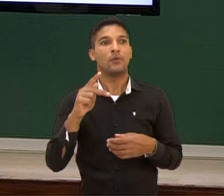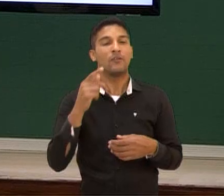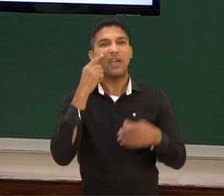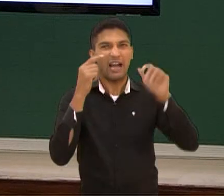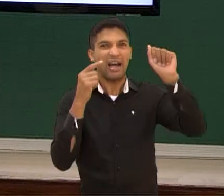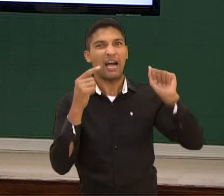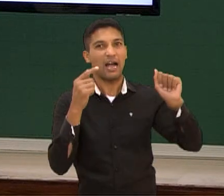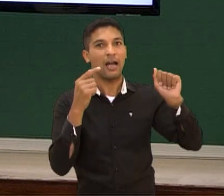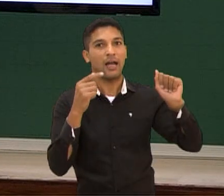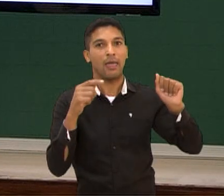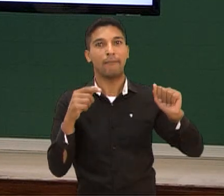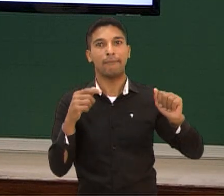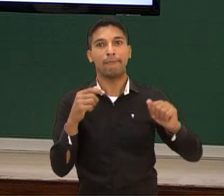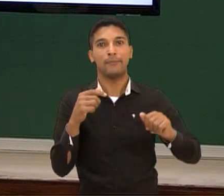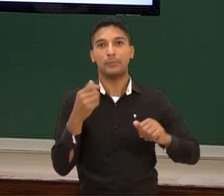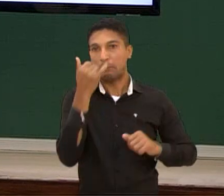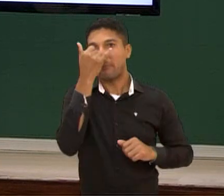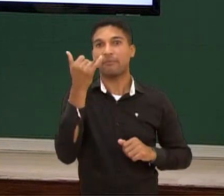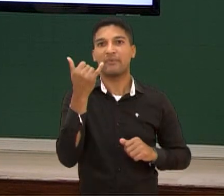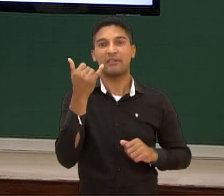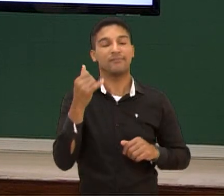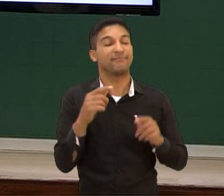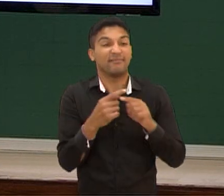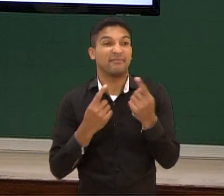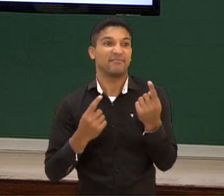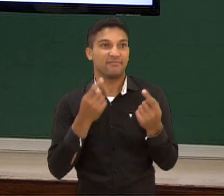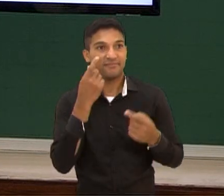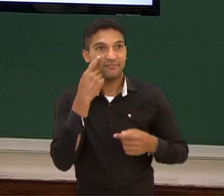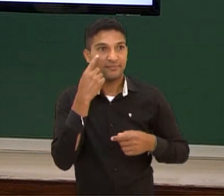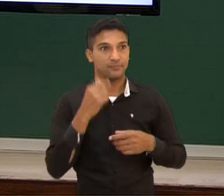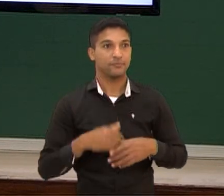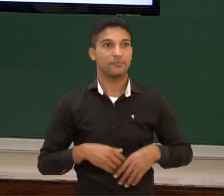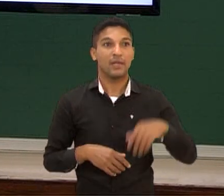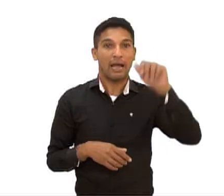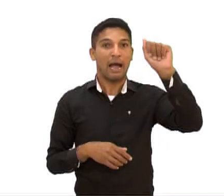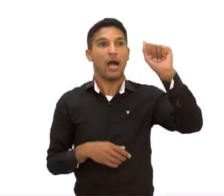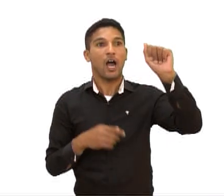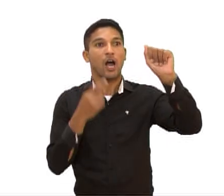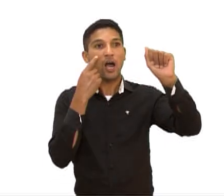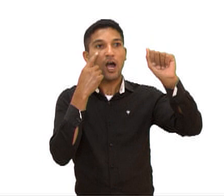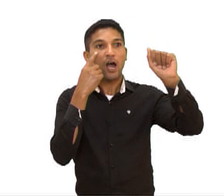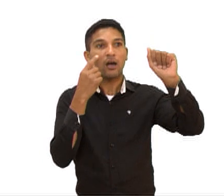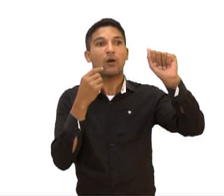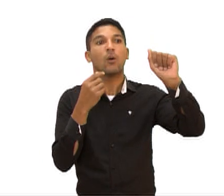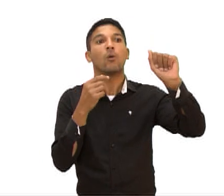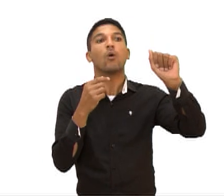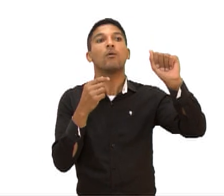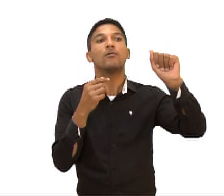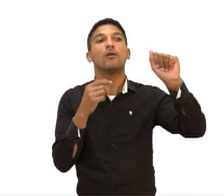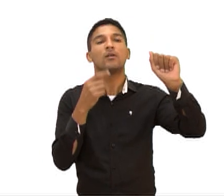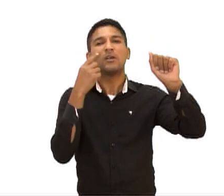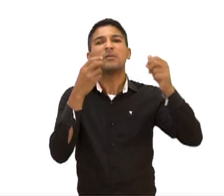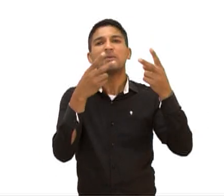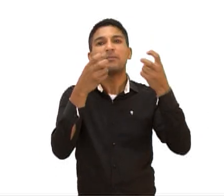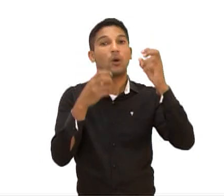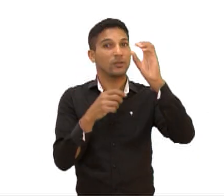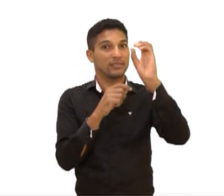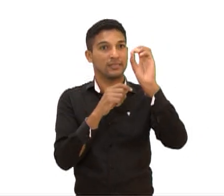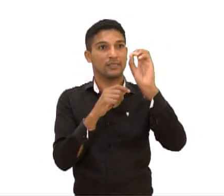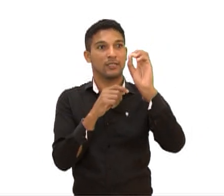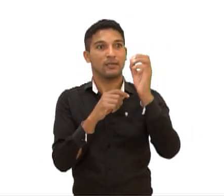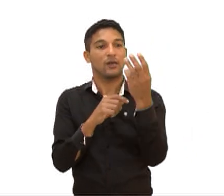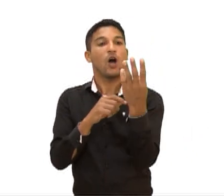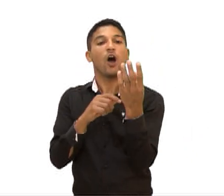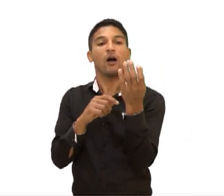e o A aqui, acho que a professora gostou do A mesmo, né? Então, vamos lá? Vamos corrigir? A letra A, 0,8. Percebam lá, 0